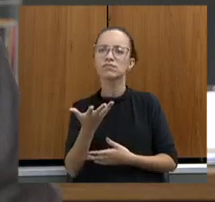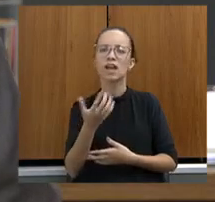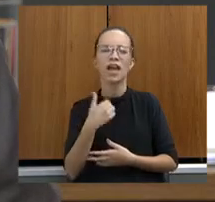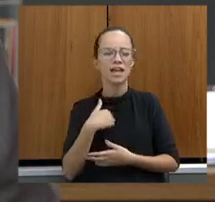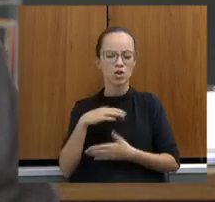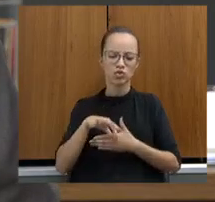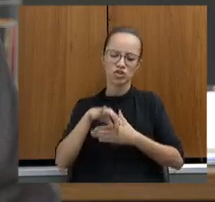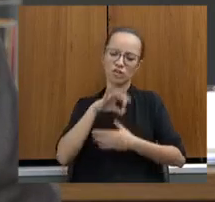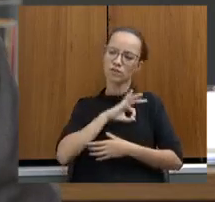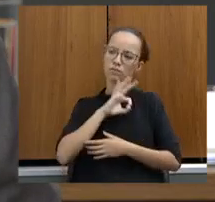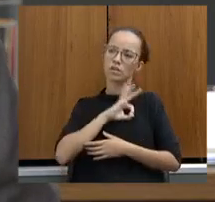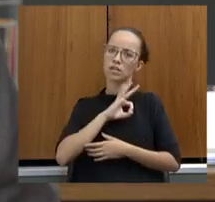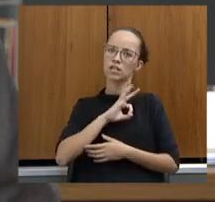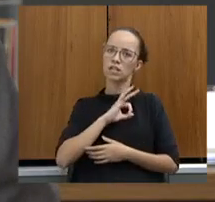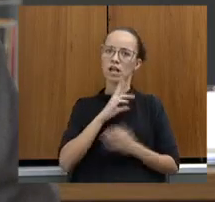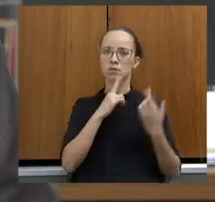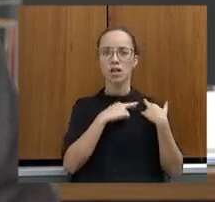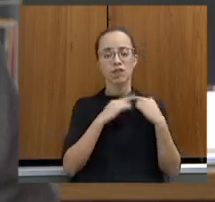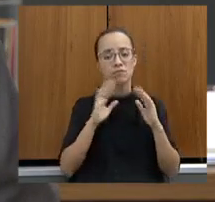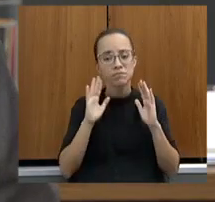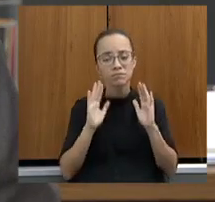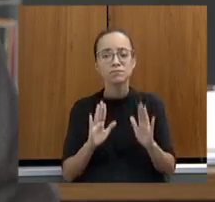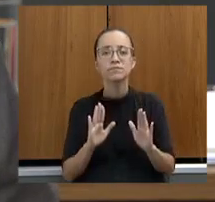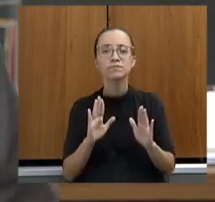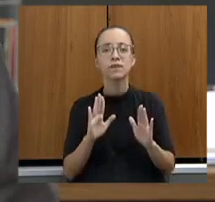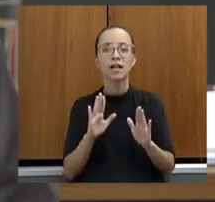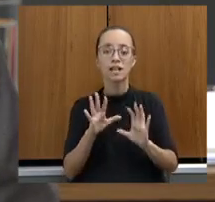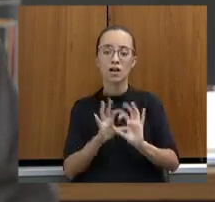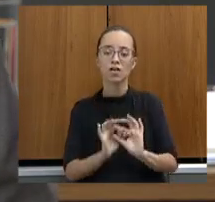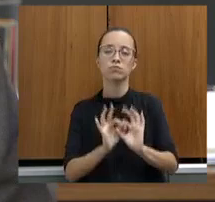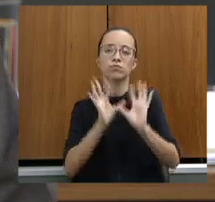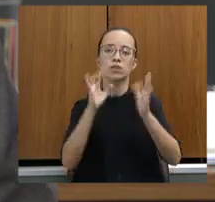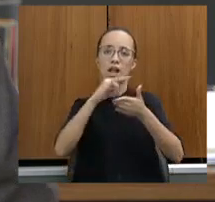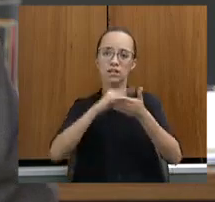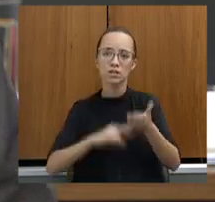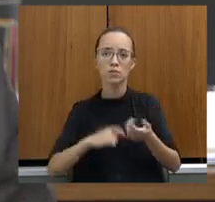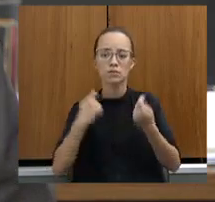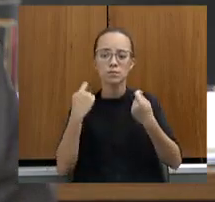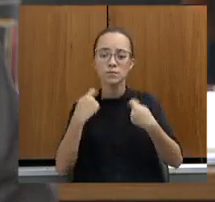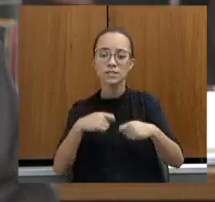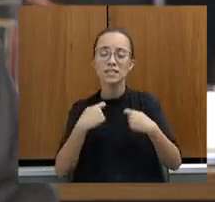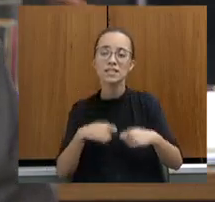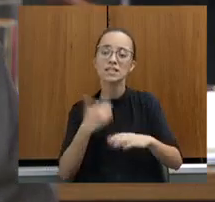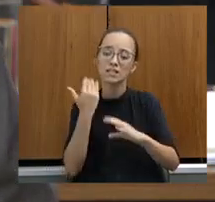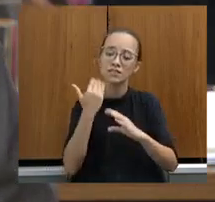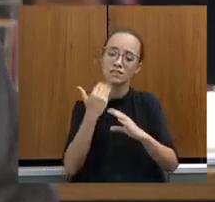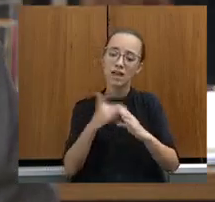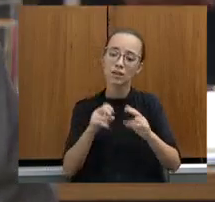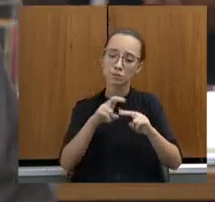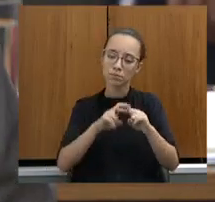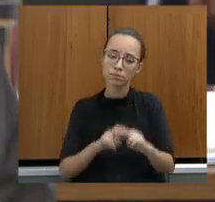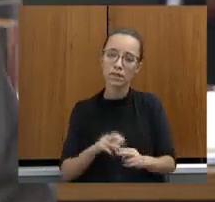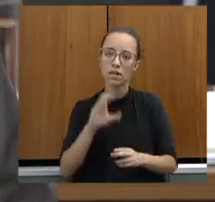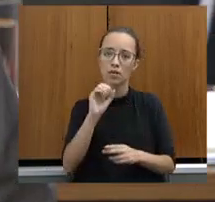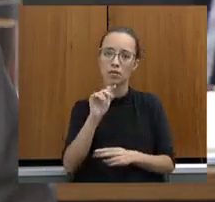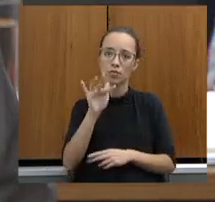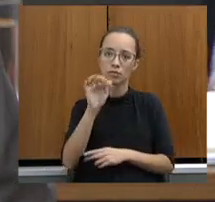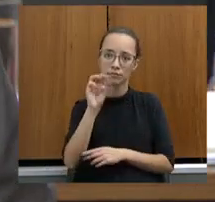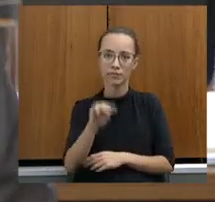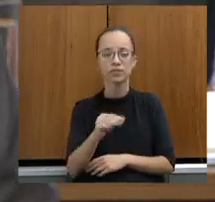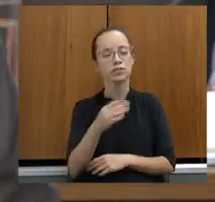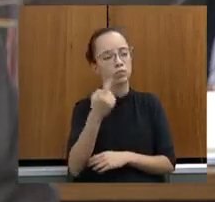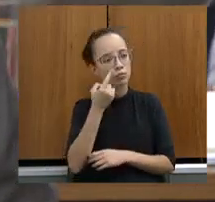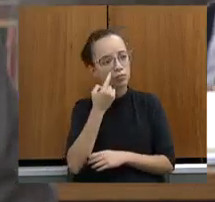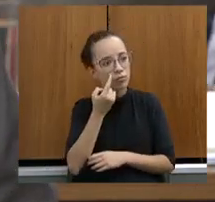é o chefe de polícia responsável porque o alto a autorização vem da confie viu secretário Gustavo